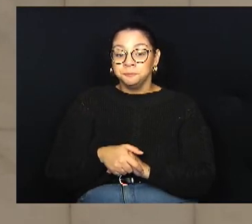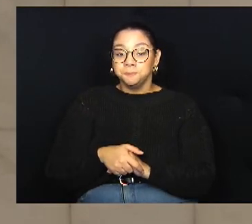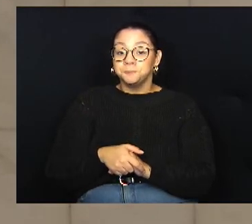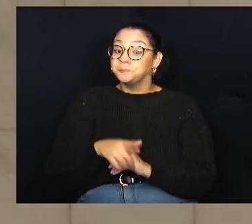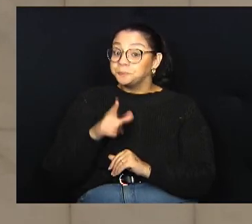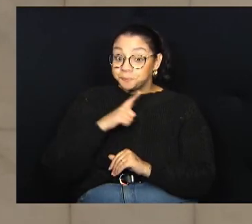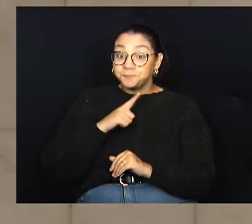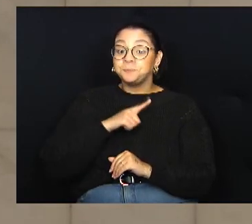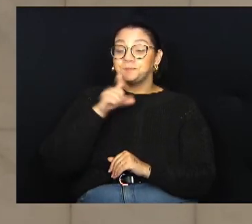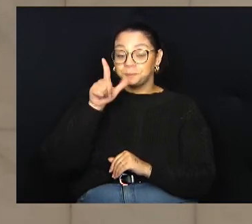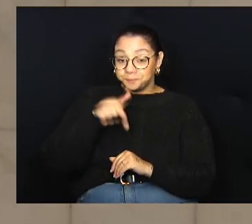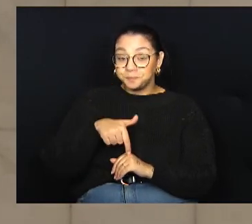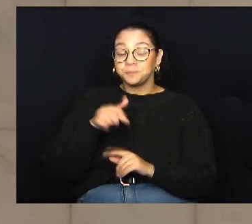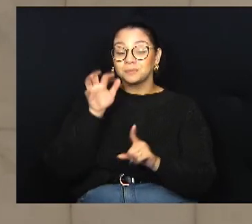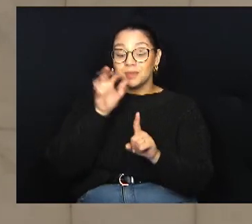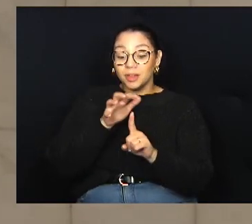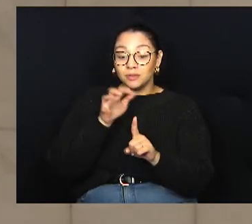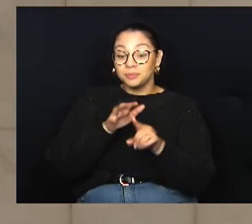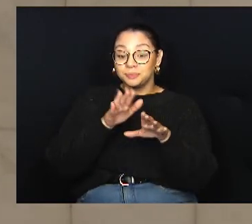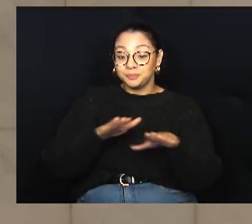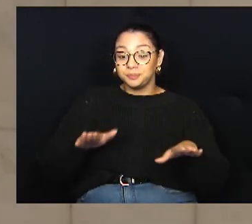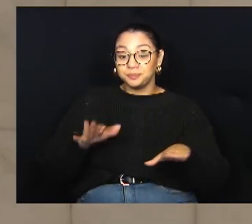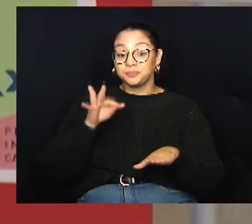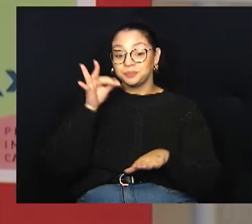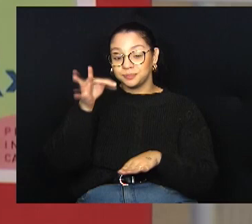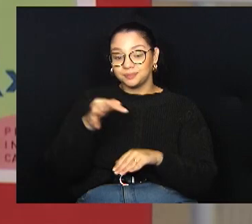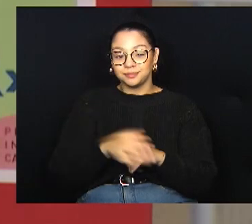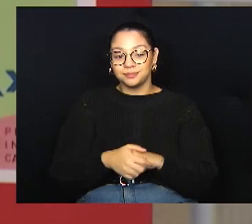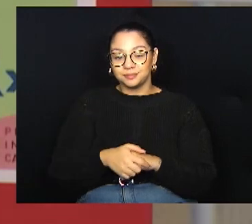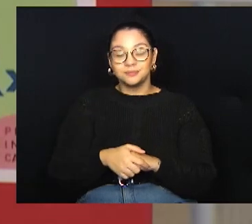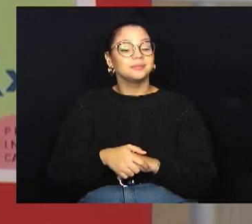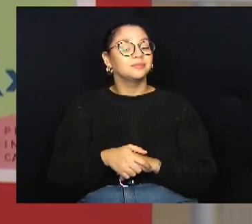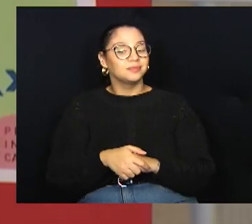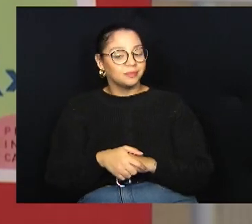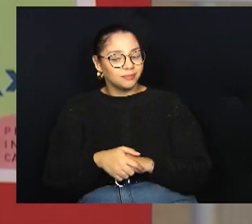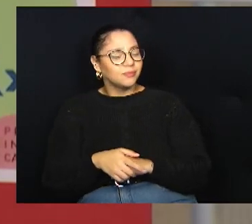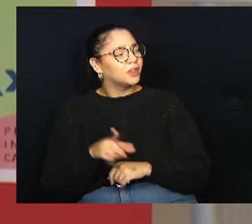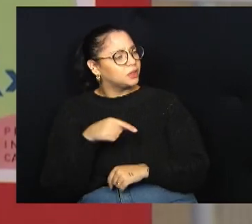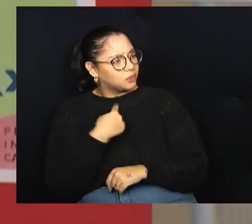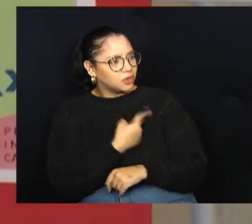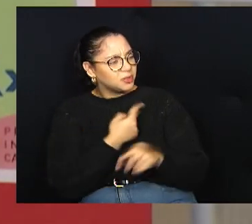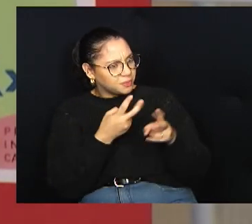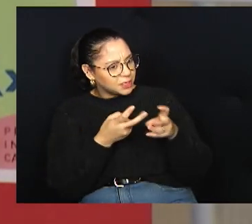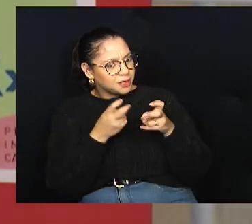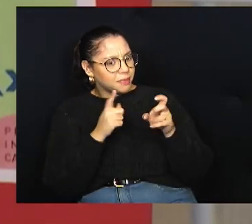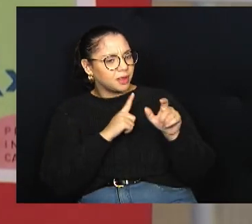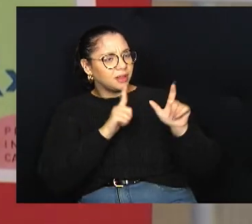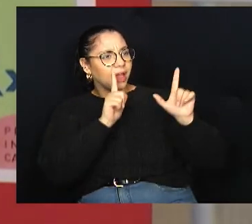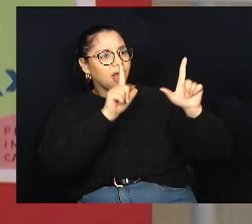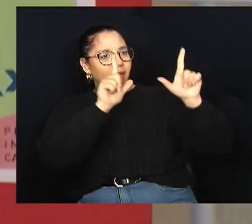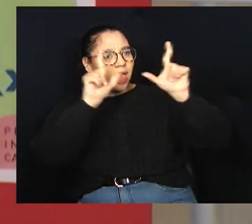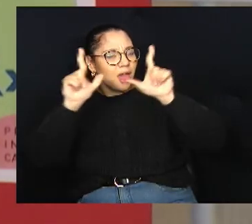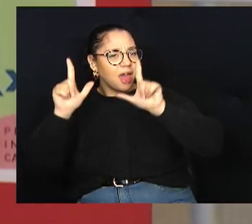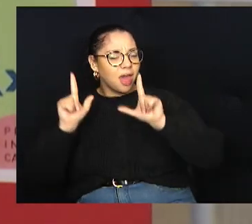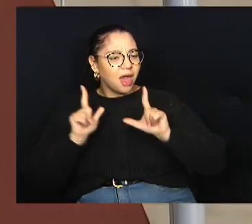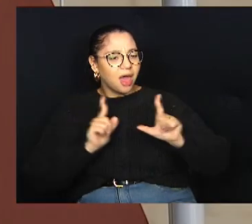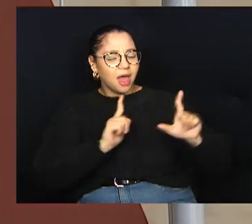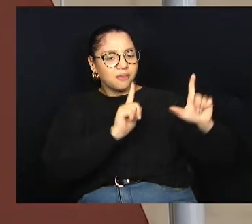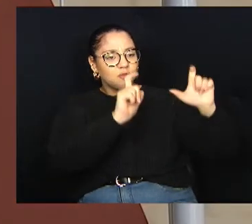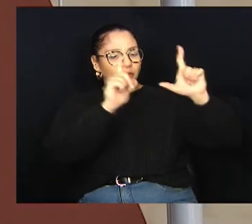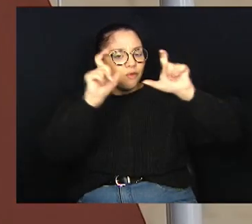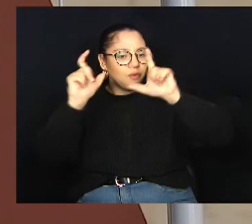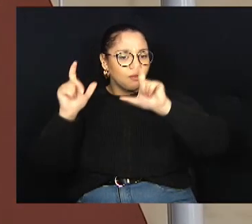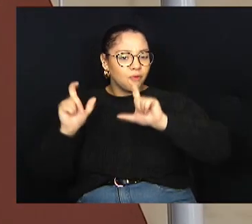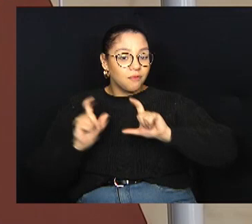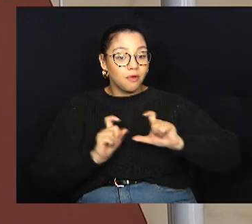interferir no futuro dessa criança no futuro. A gente vê aqui na prefeitura essa exposição de fotos e artes